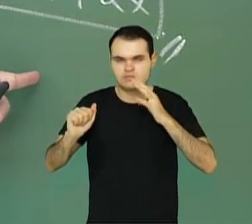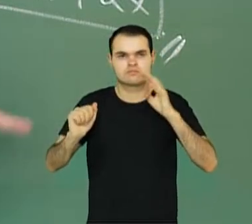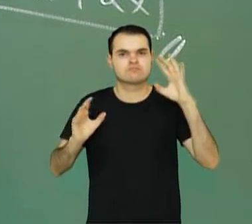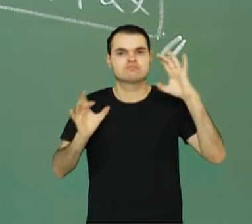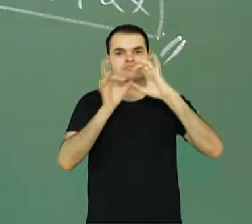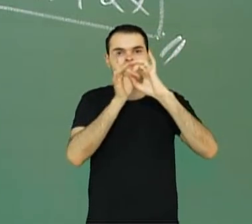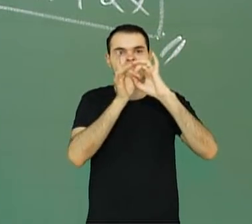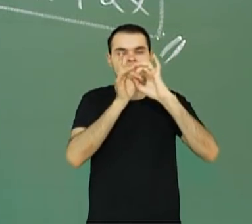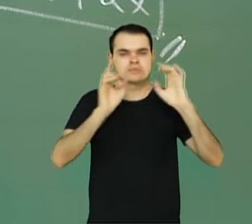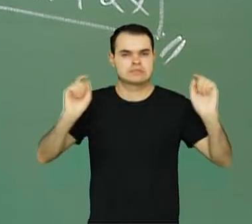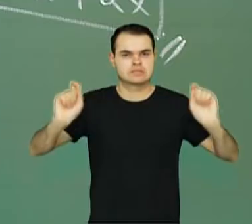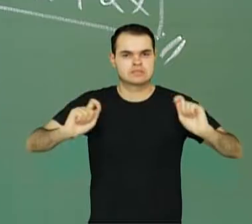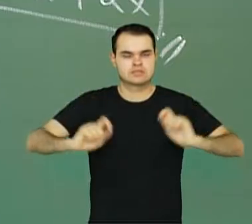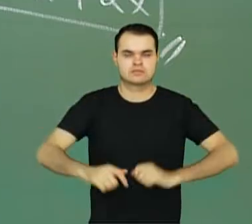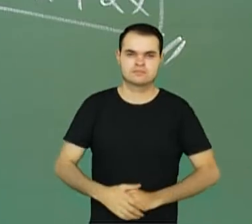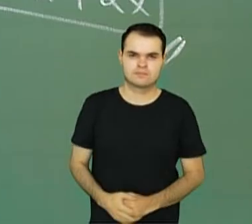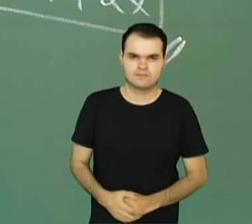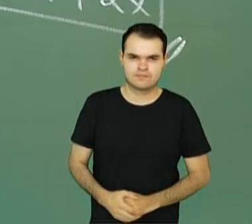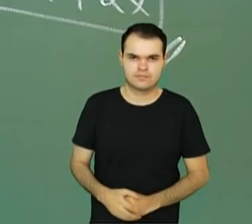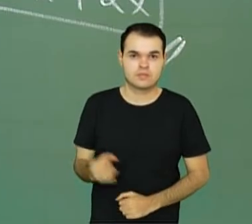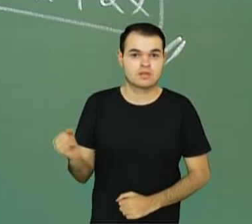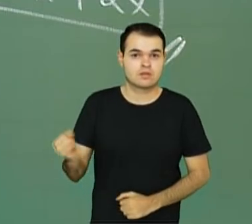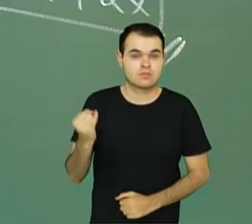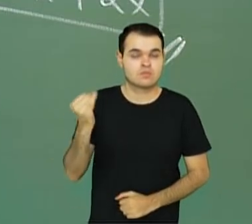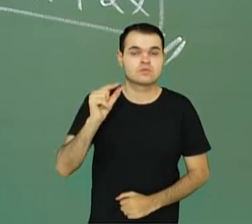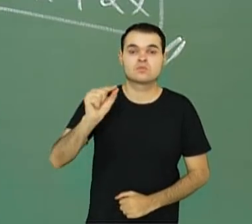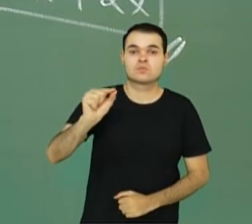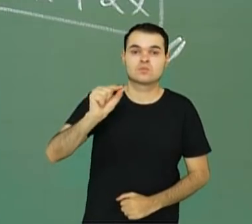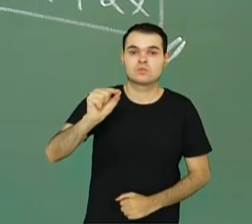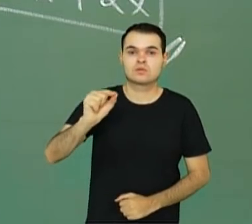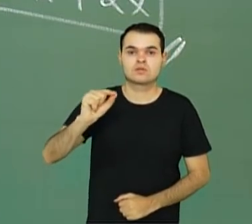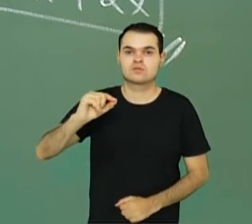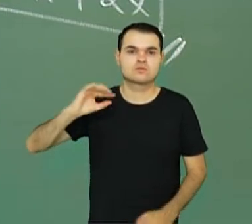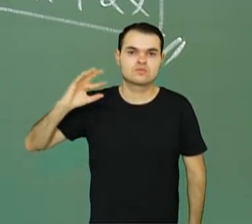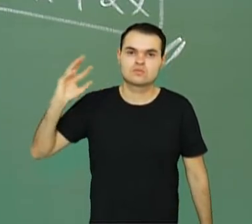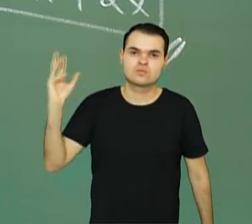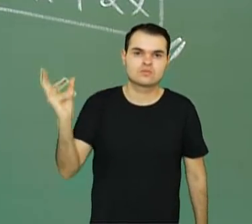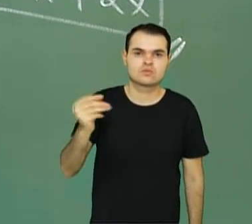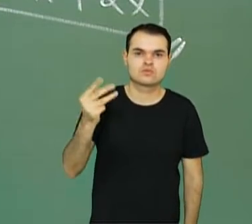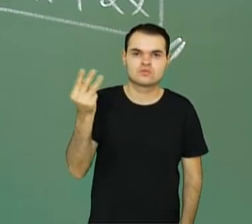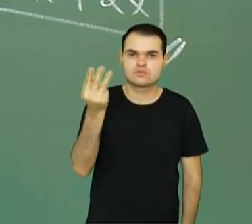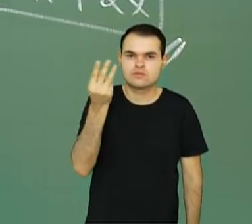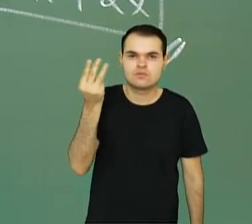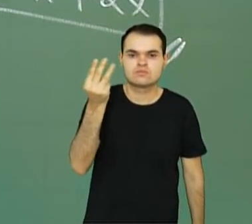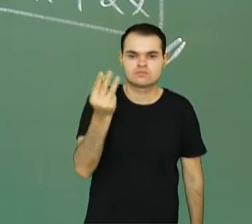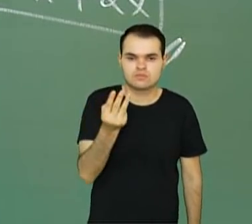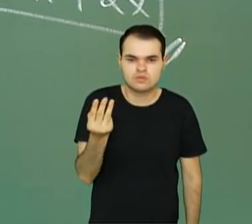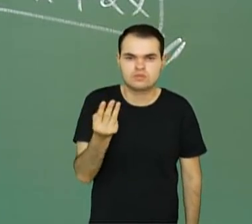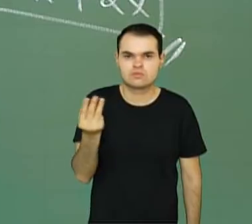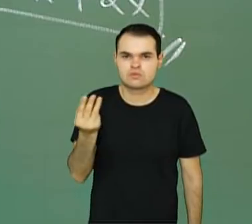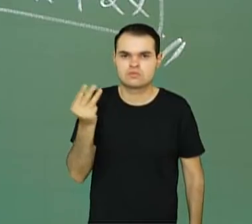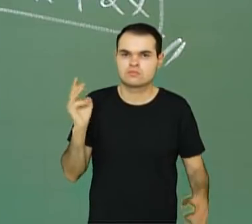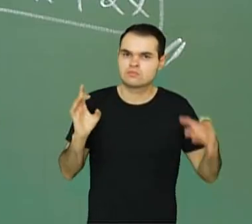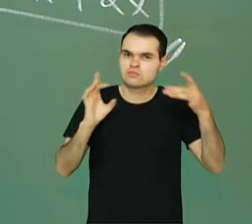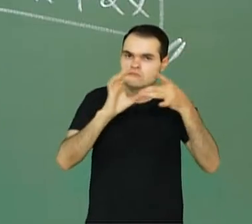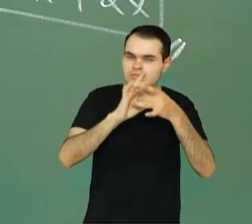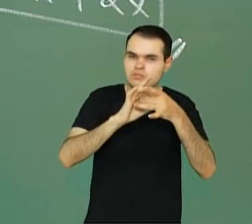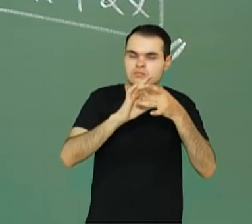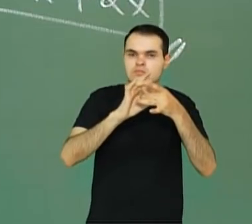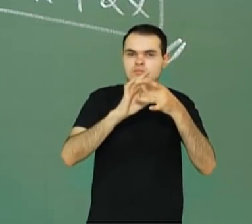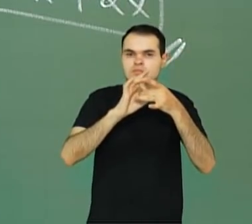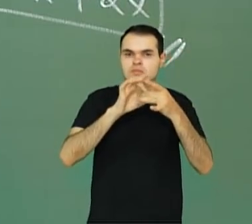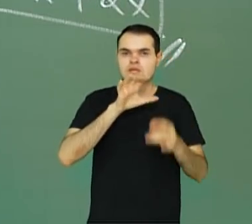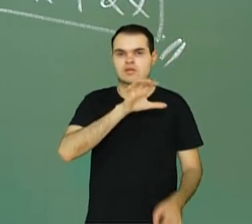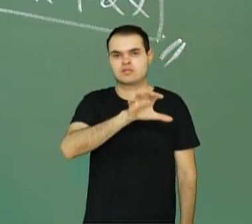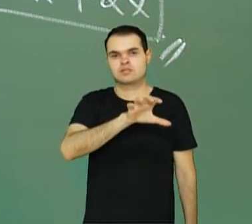encaixa nessa fórmula. Uma coisa importante é que nem todos os trios de números consecutivos se encaixam